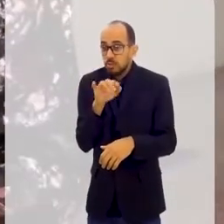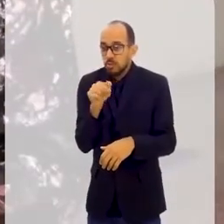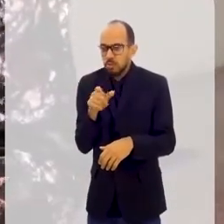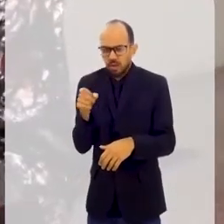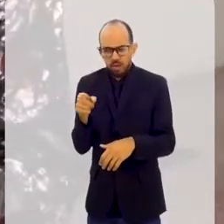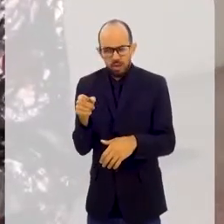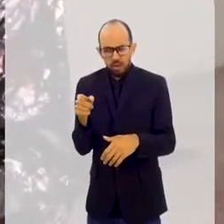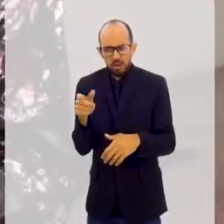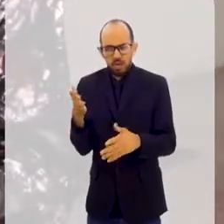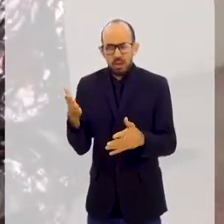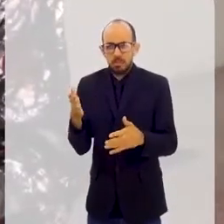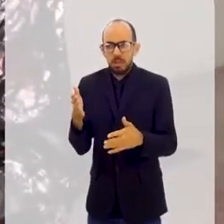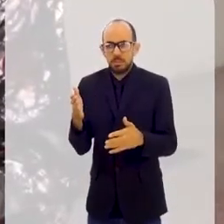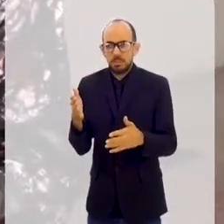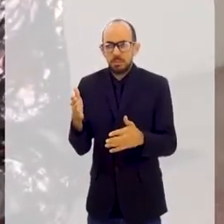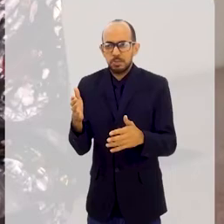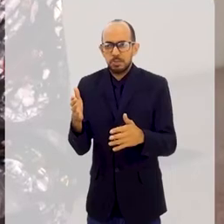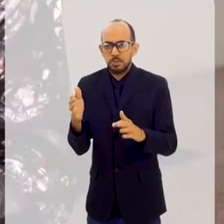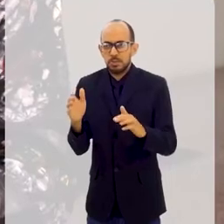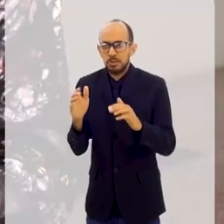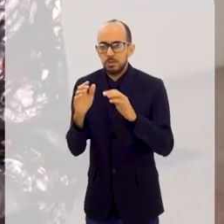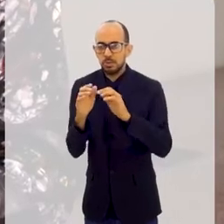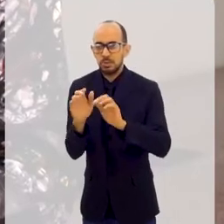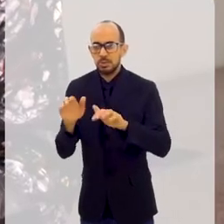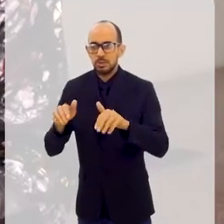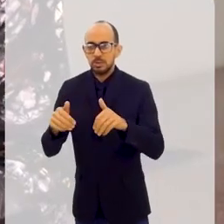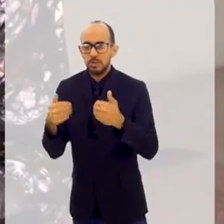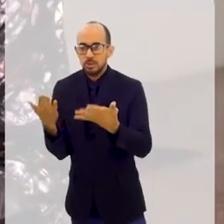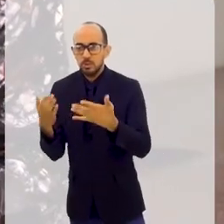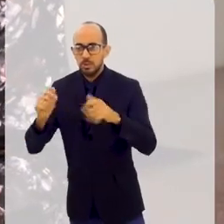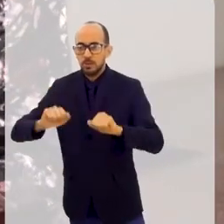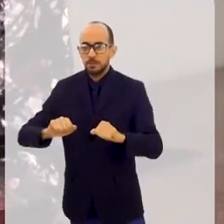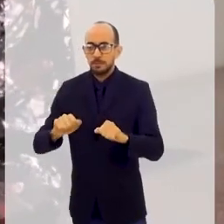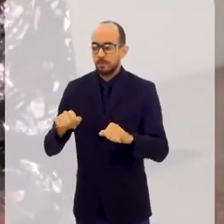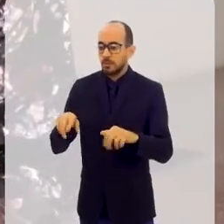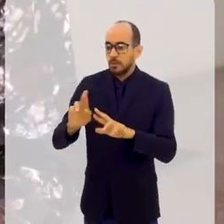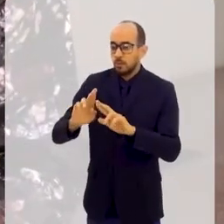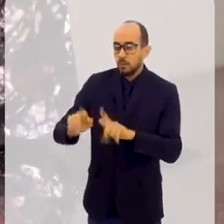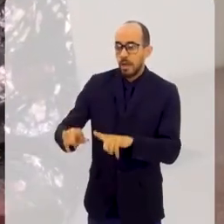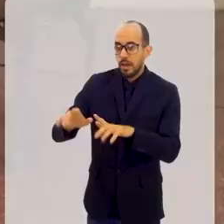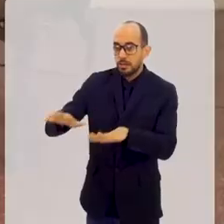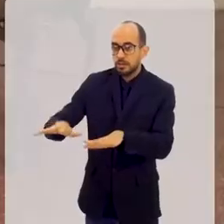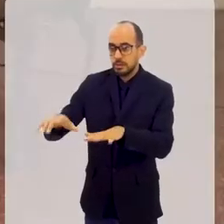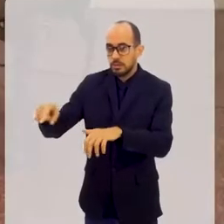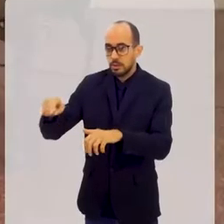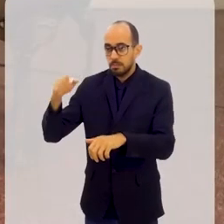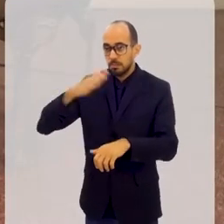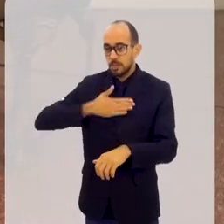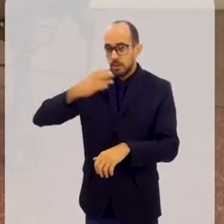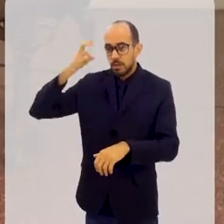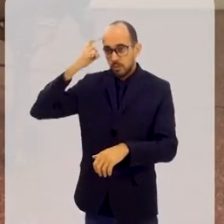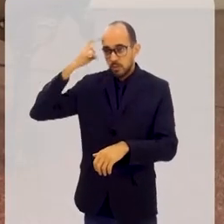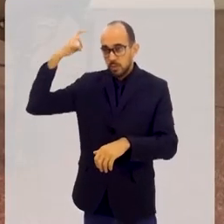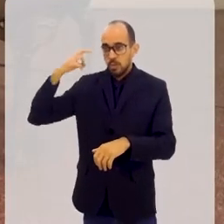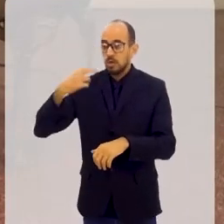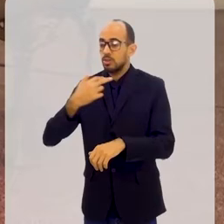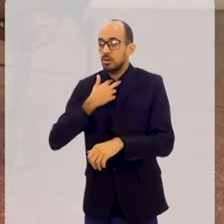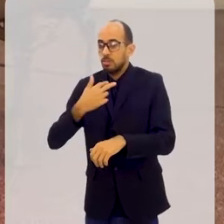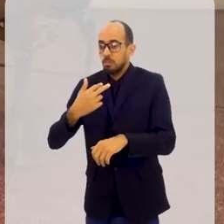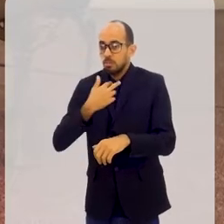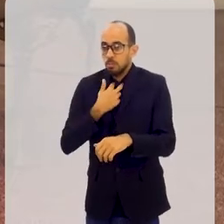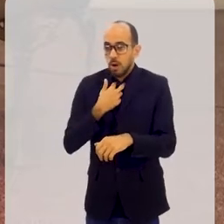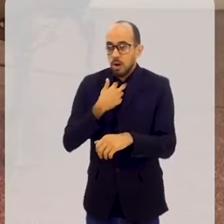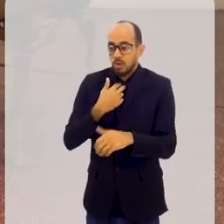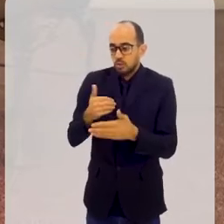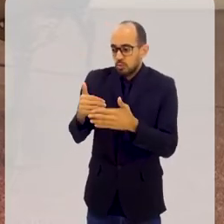isso acho que ele Bahia ele já foi para esse negócio lá na Bahia só que não é minha cultura eu não posso